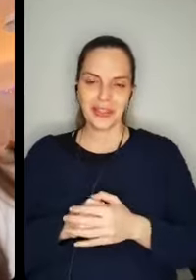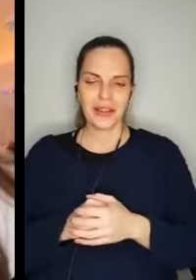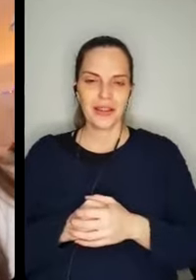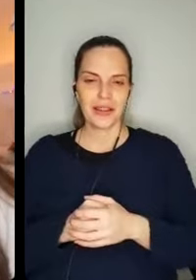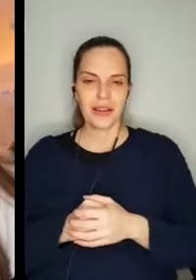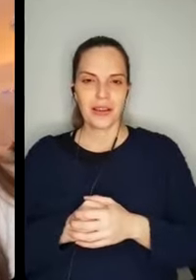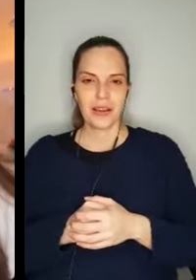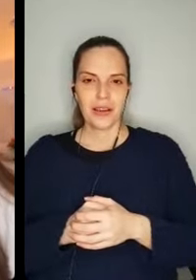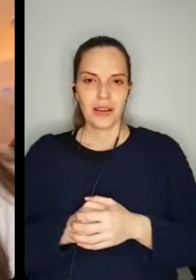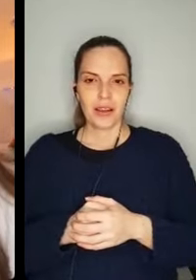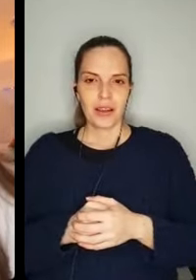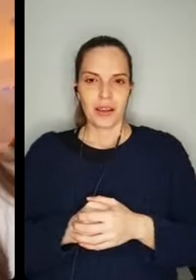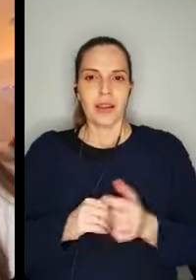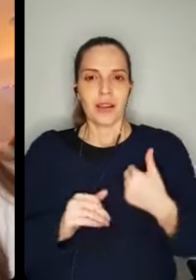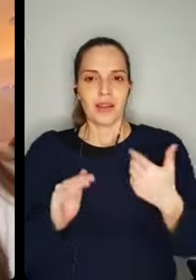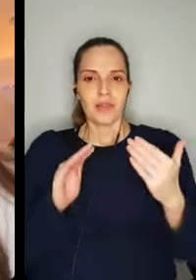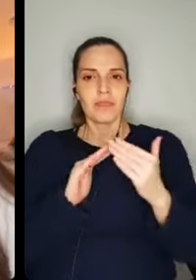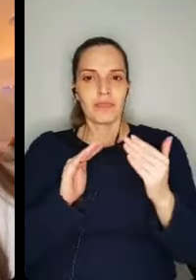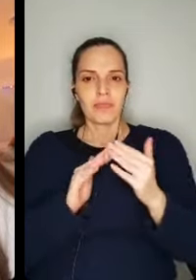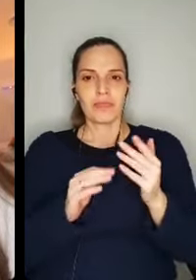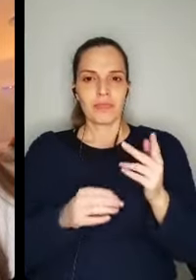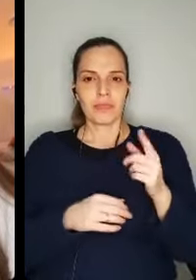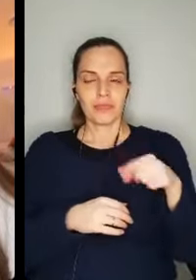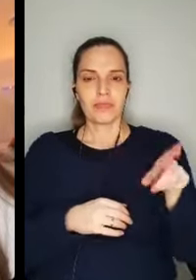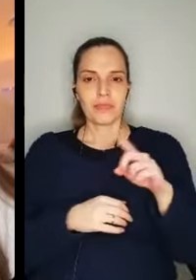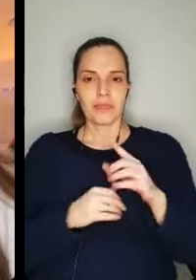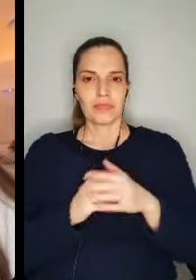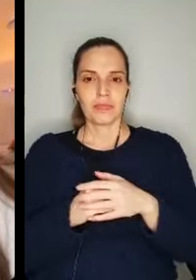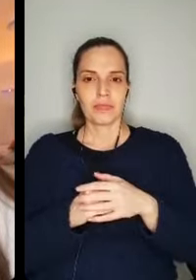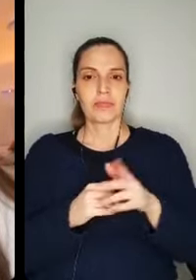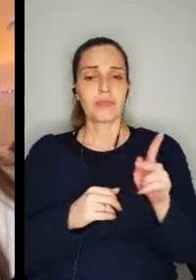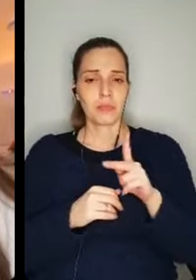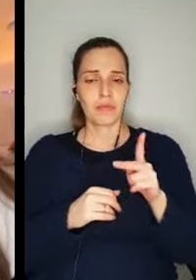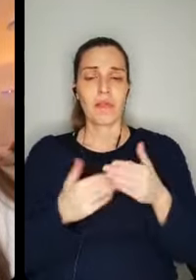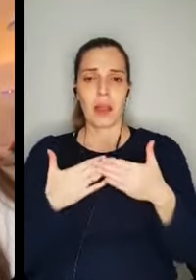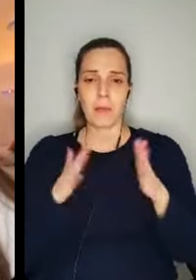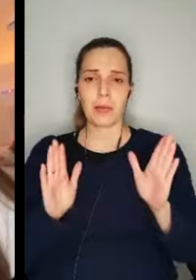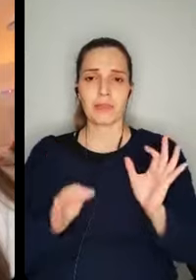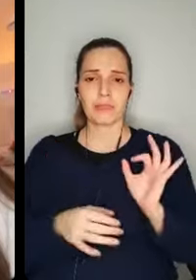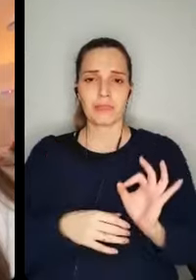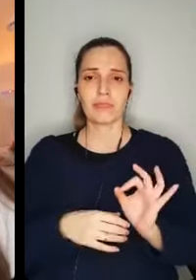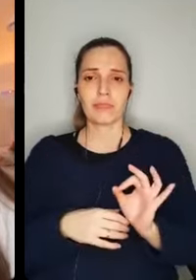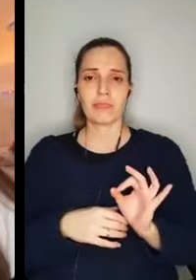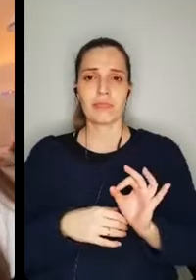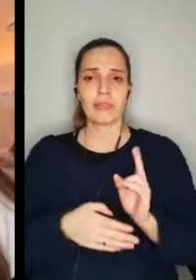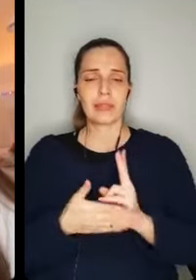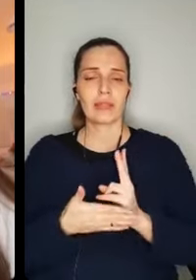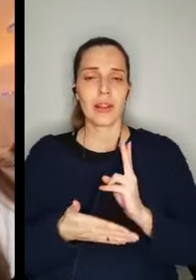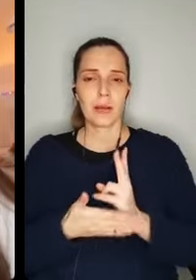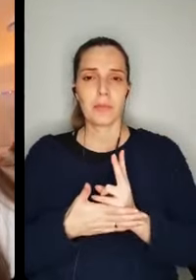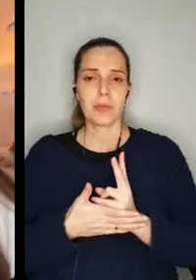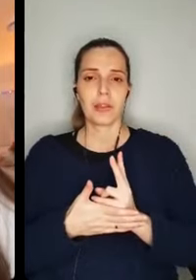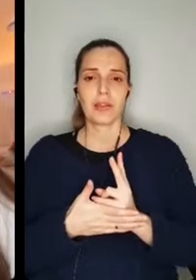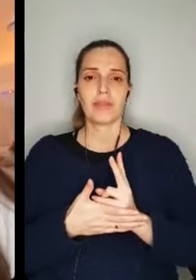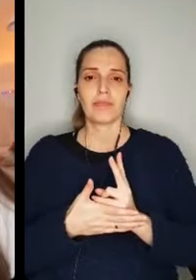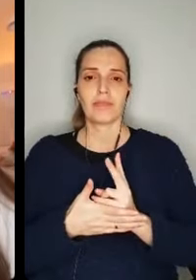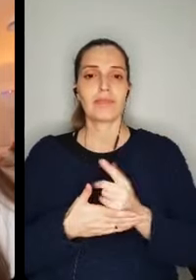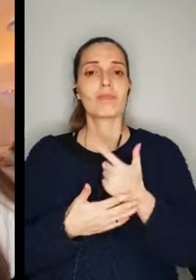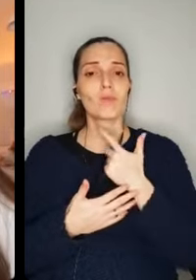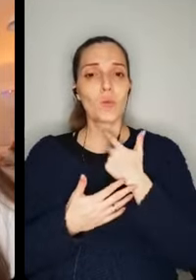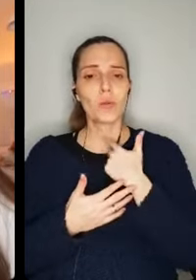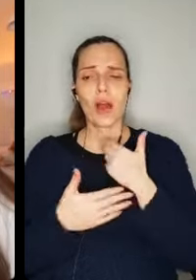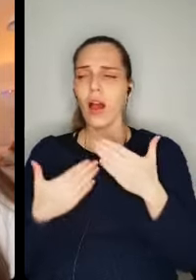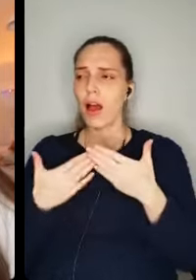Eu concordo sim com vocês, gente. Acho que os professores da nossa escola são bem acessíveis, né? O pessoal está sempre bem disposto, assim, a conversar com os